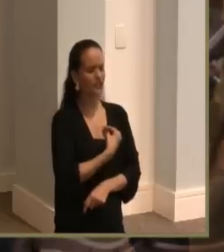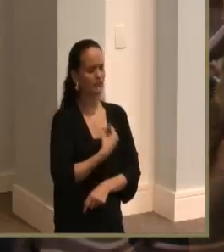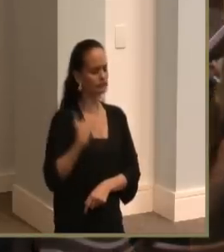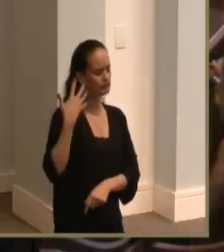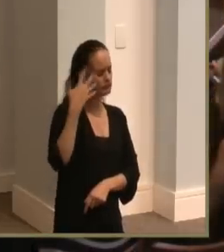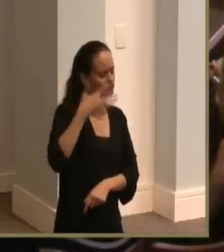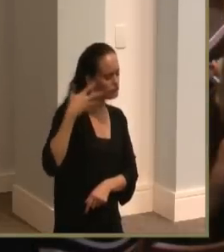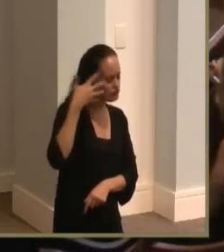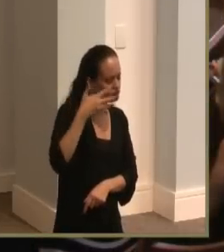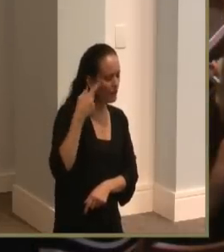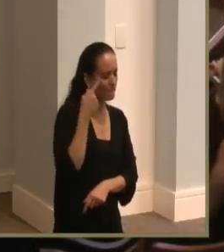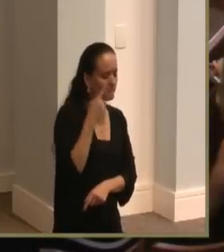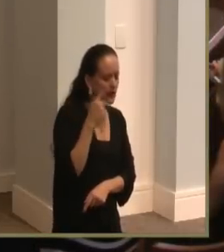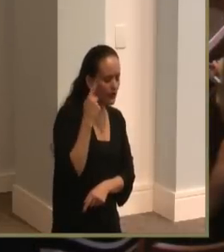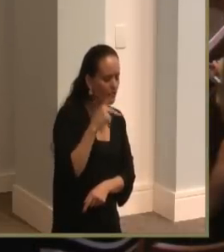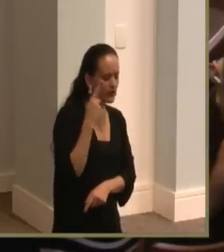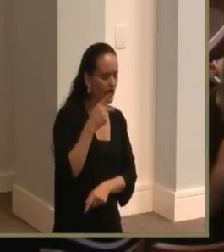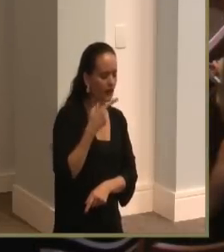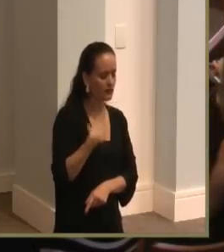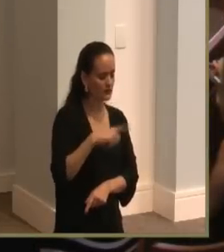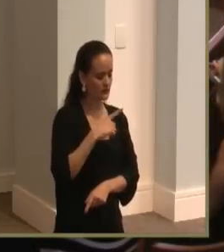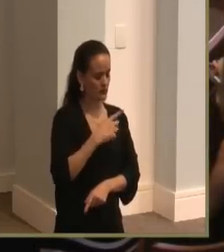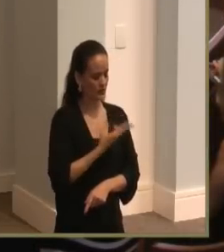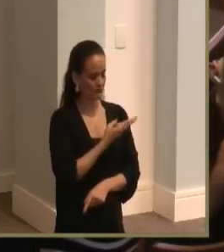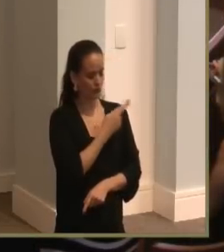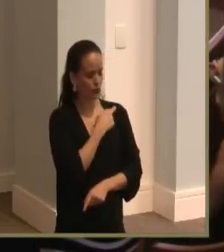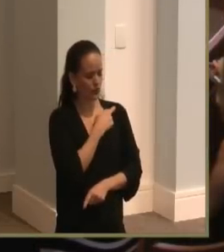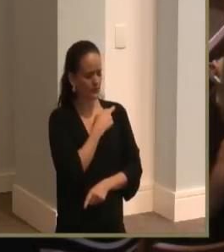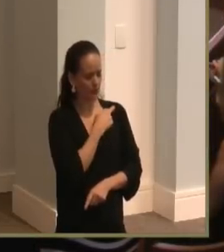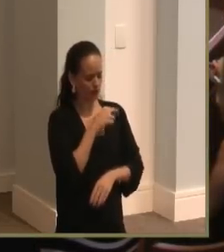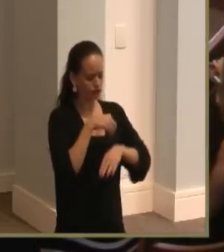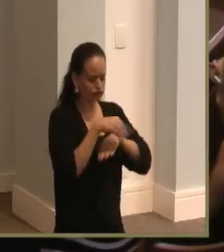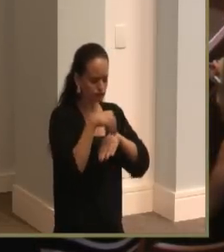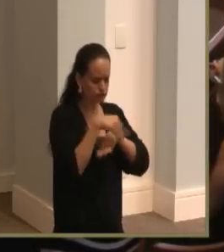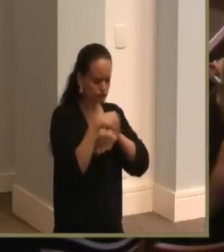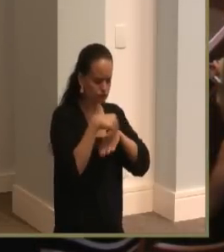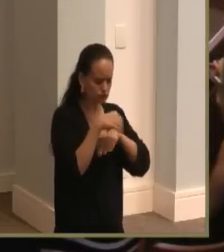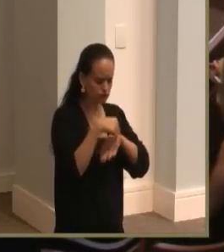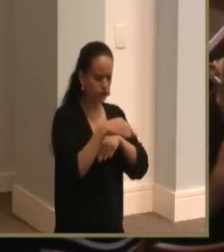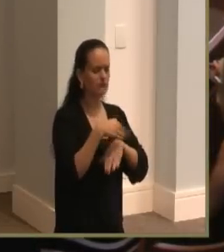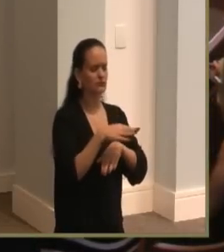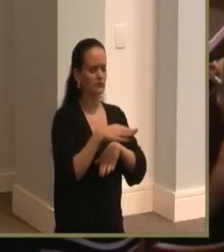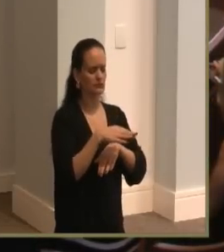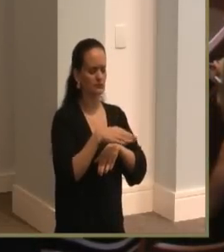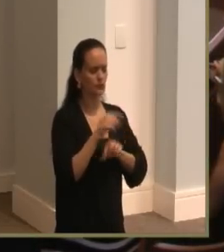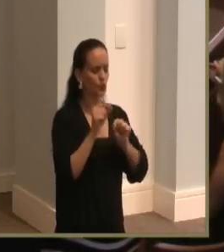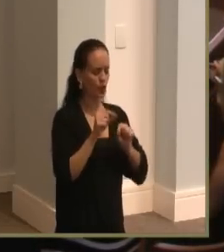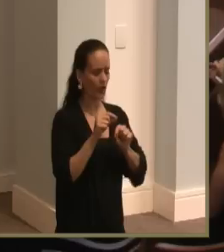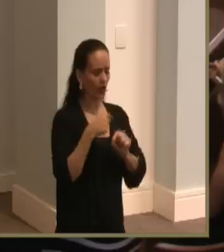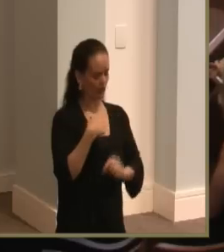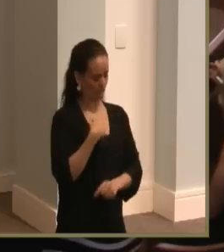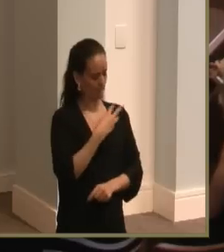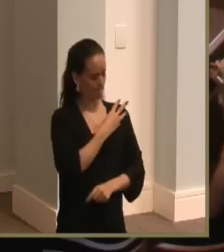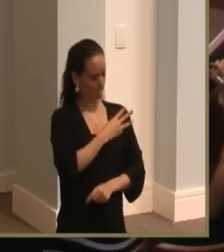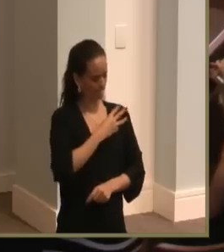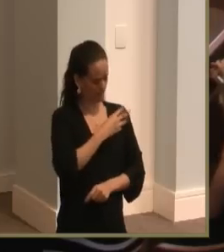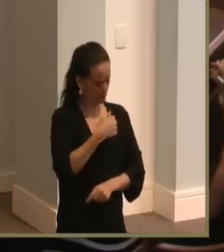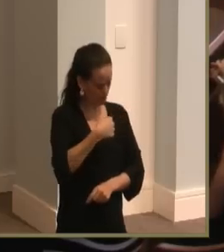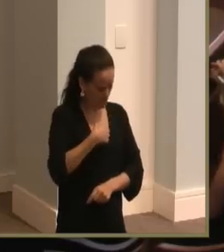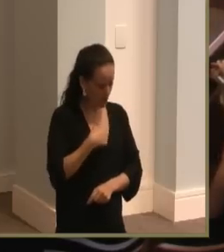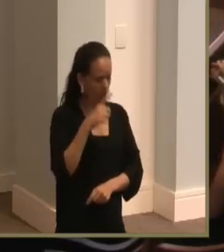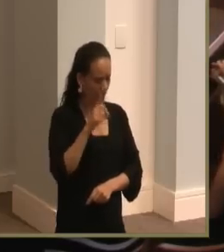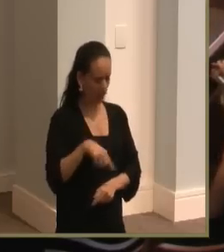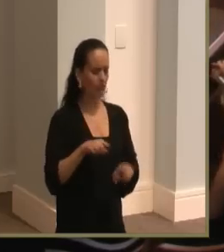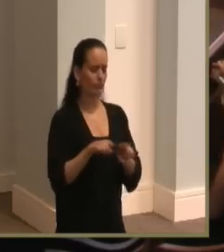Senhor possa, Deus, nos chamar à responsabilidade, para que nós possamos entender que a nossa missão começa aqui.